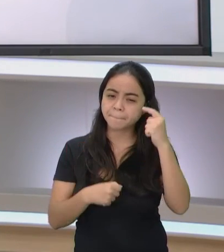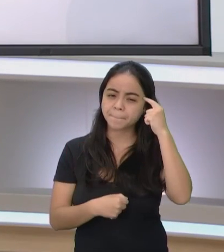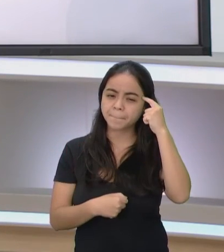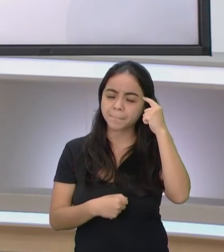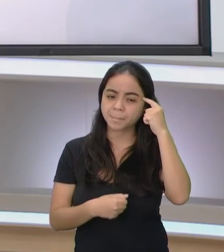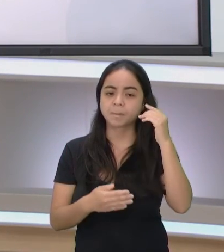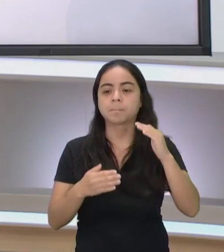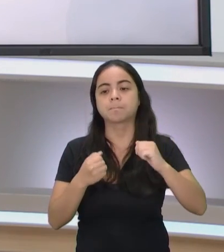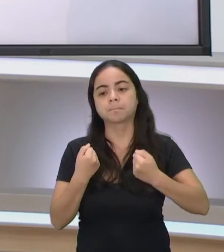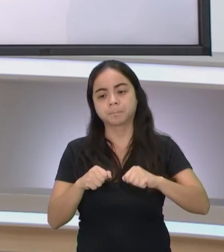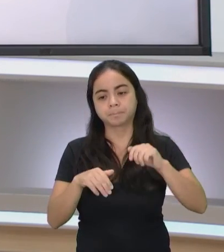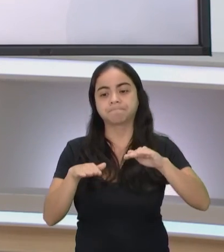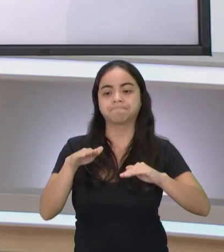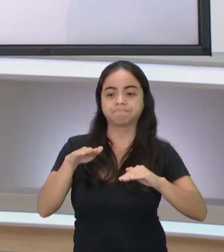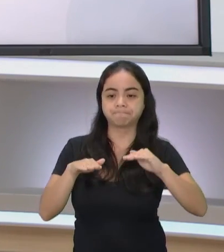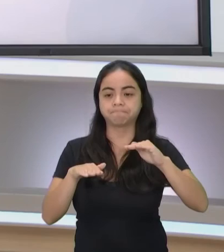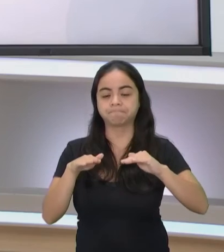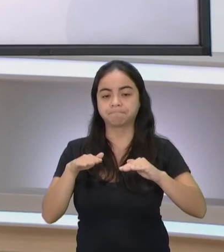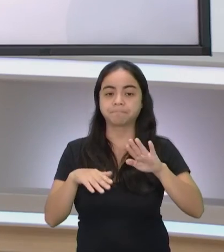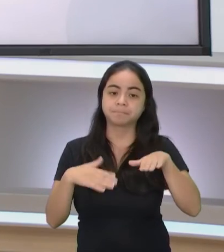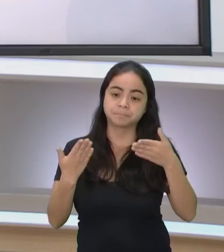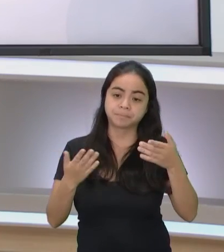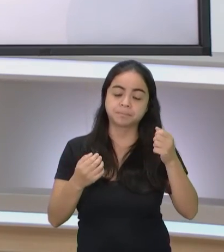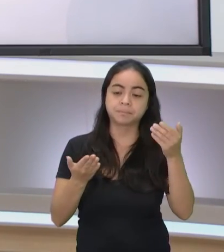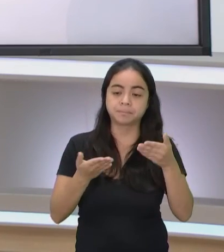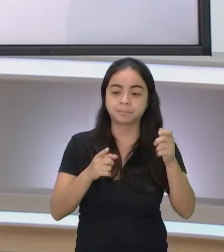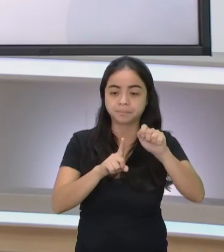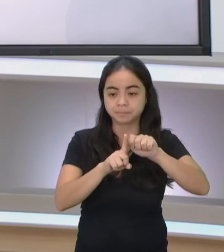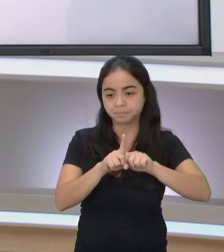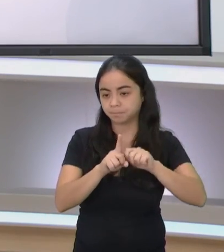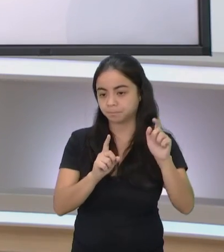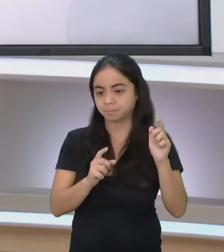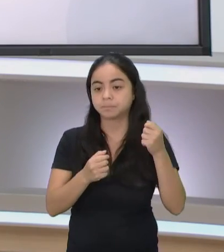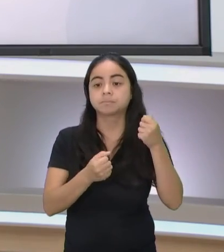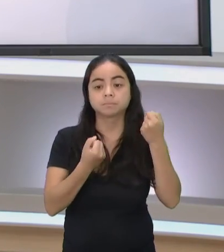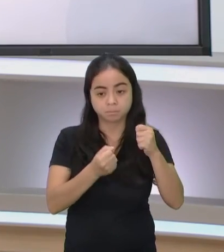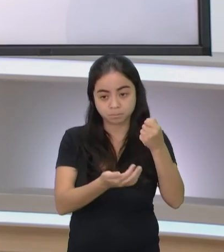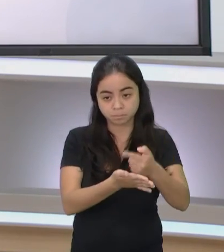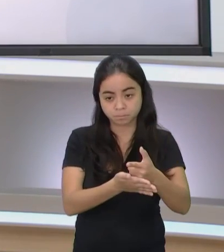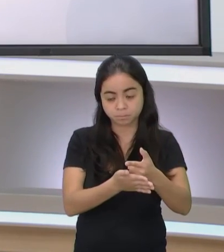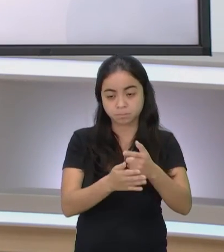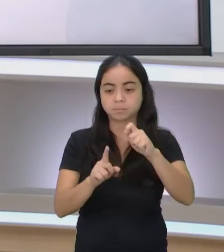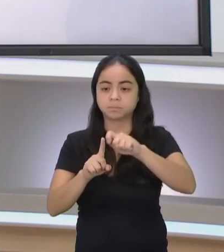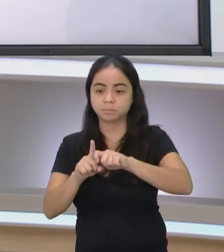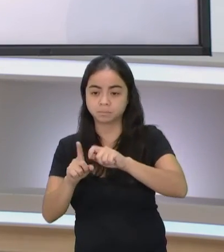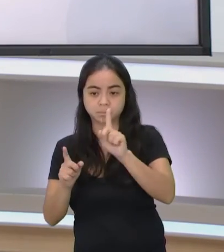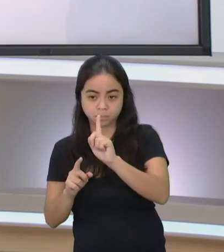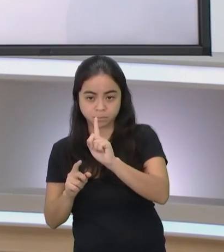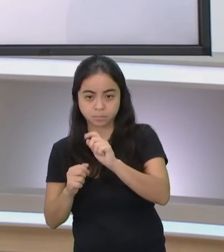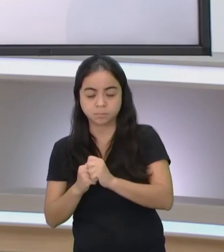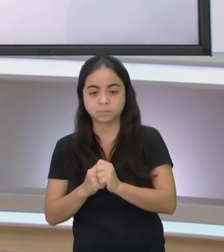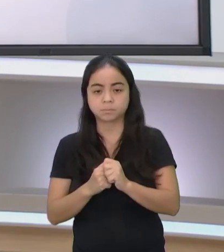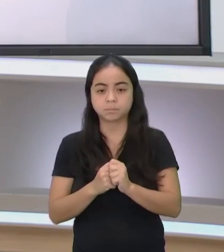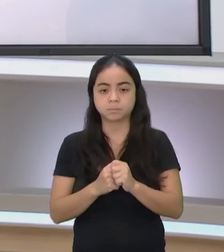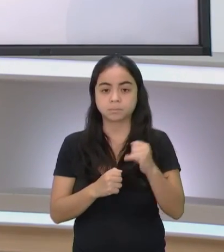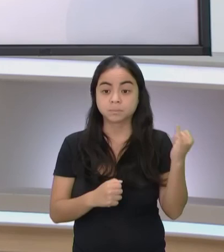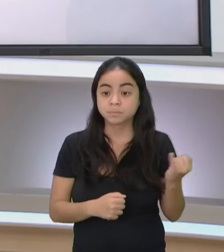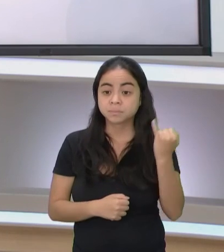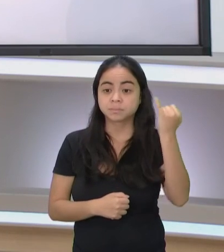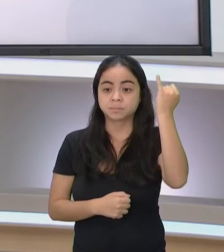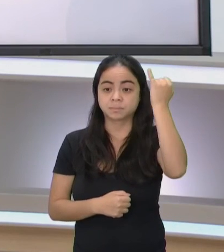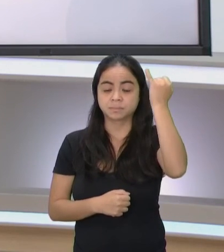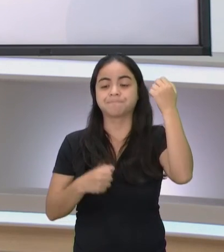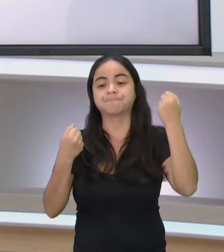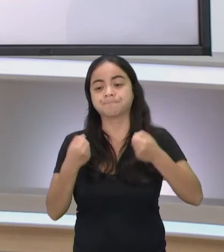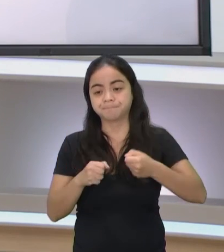uma equilibrada e deixar ele, ah, esse mês eu compro, mês que vem não. O indispensável não dá para ser mês sim, mês